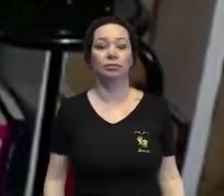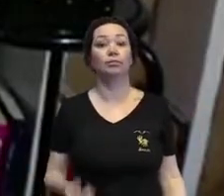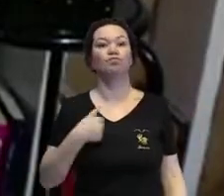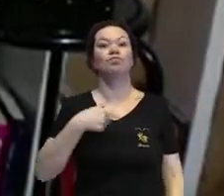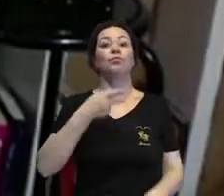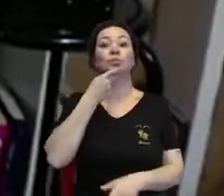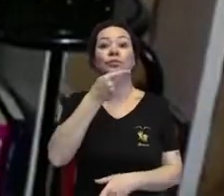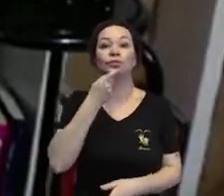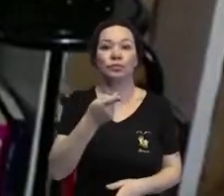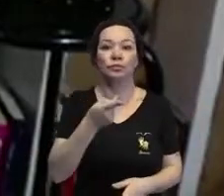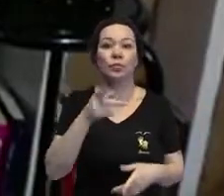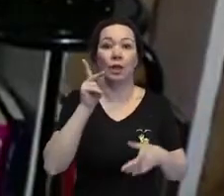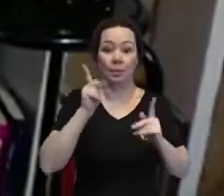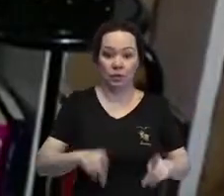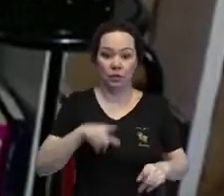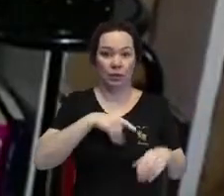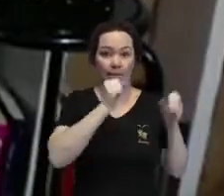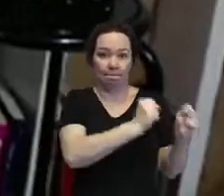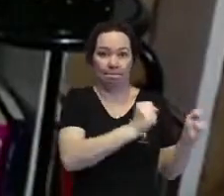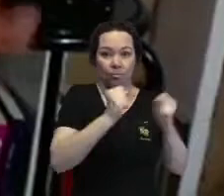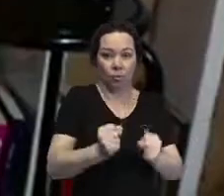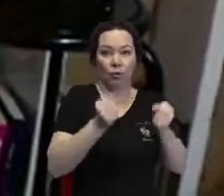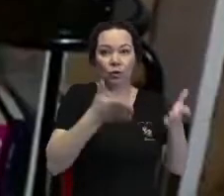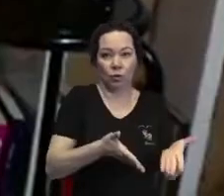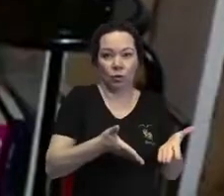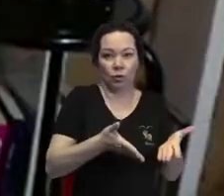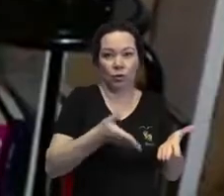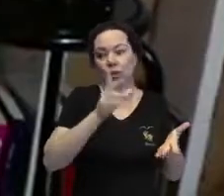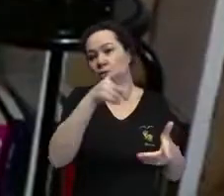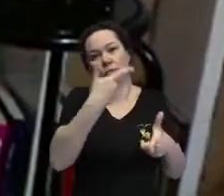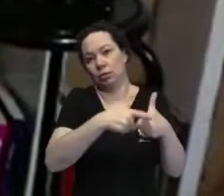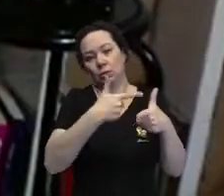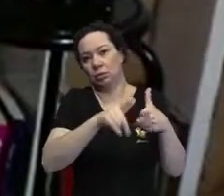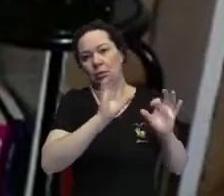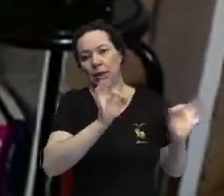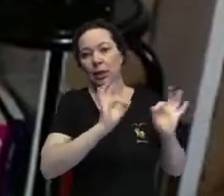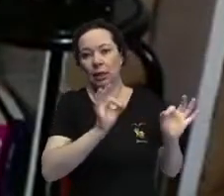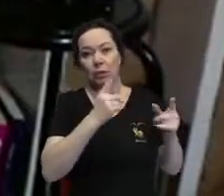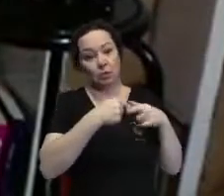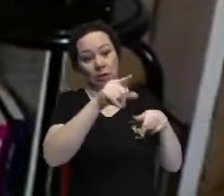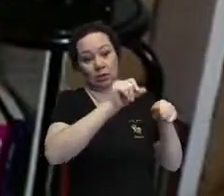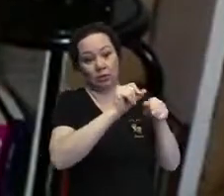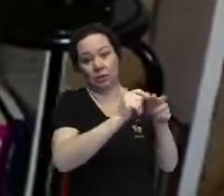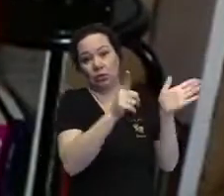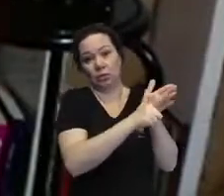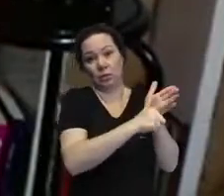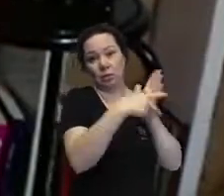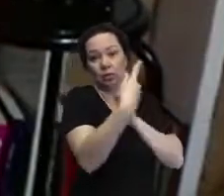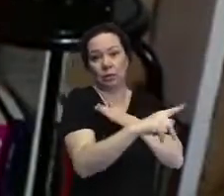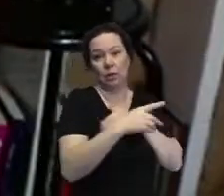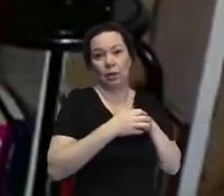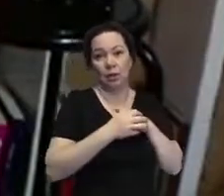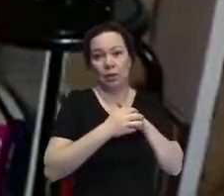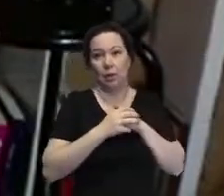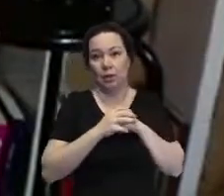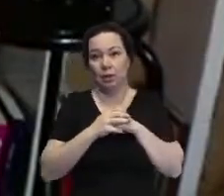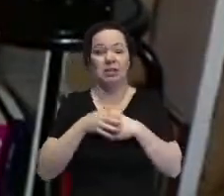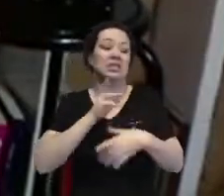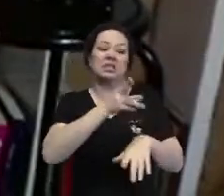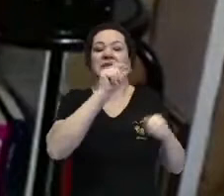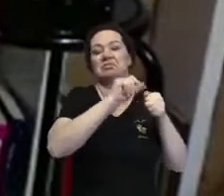falo que quem está no poder hoje não é o problema. Quem está no poder está cumprindo o seu papel. Nunca mentiu, sempre foi